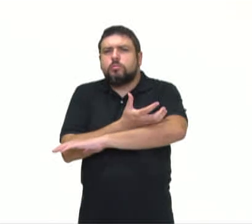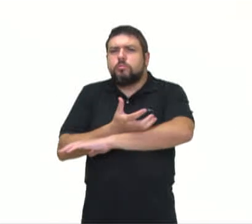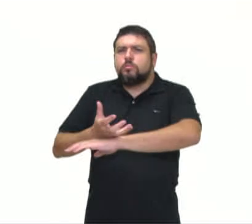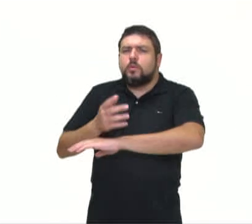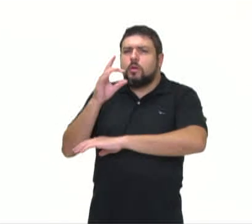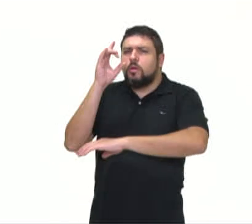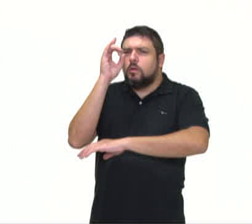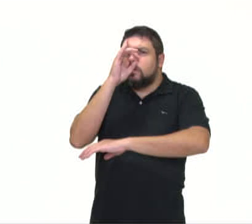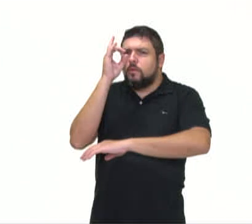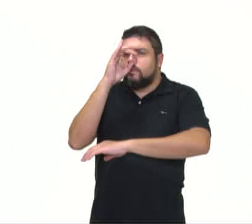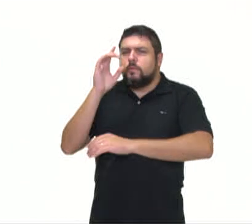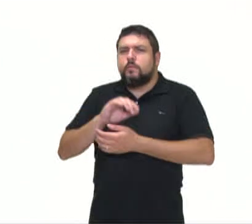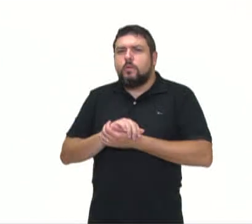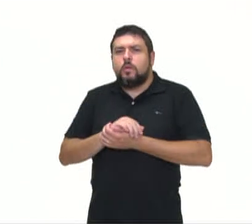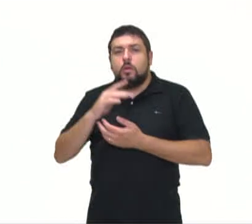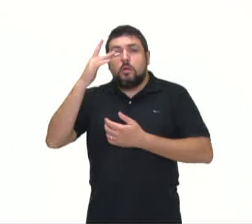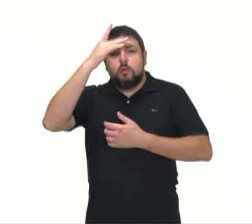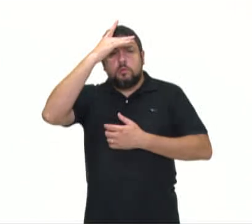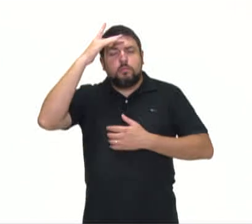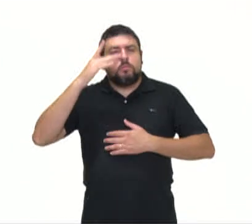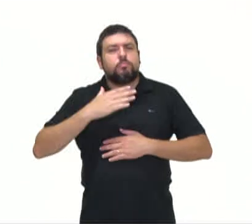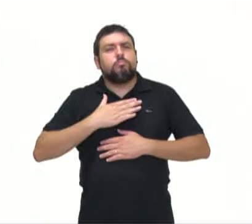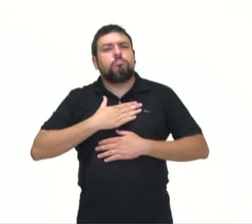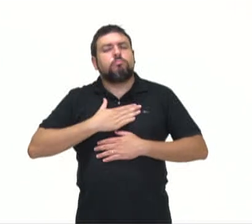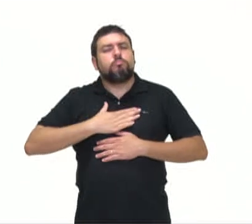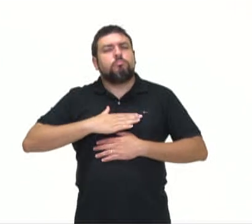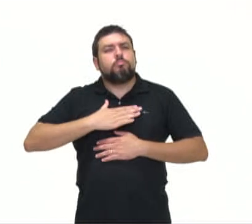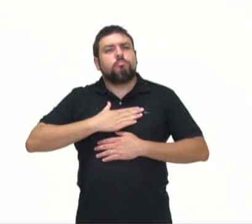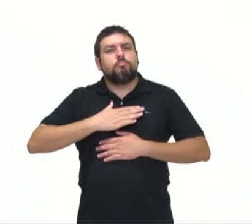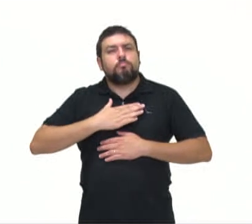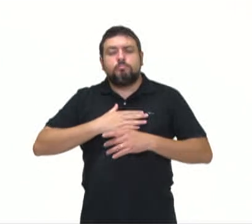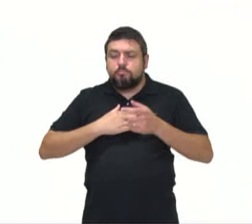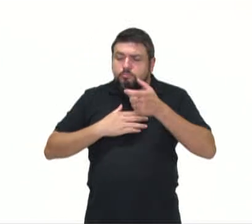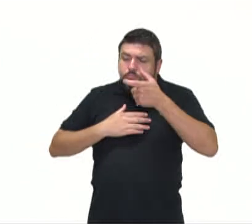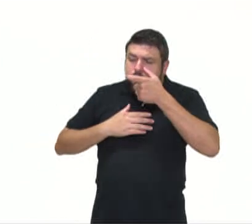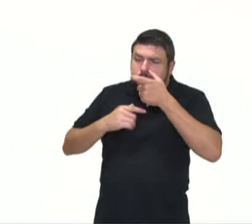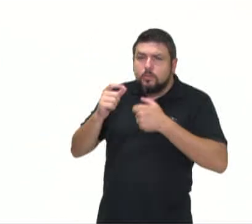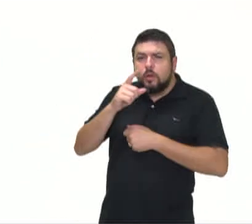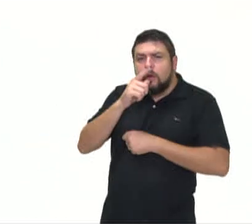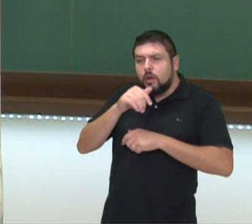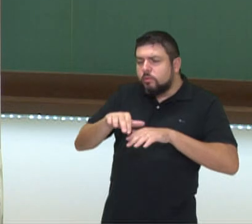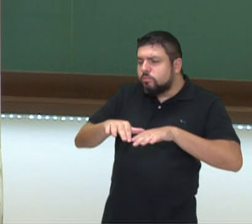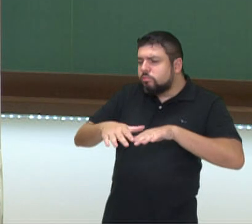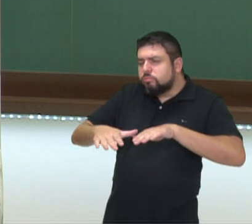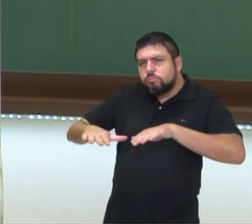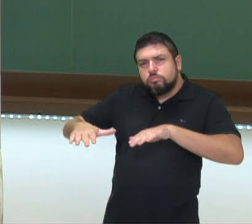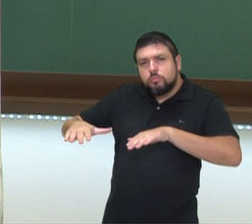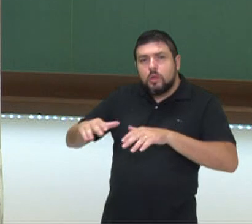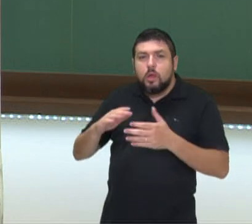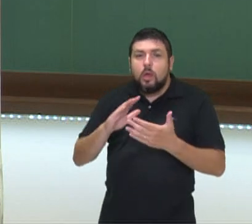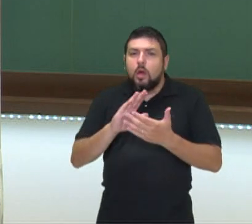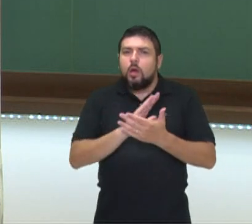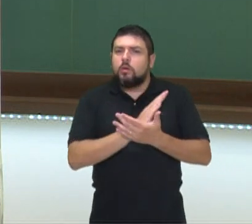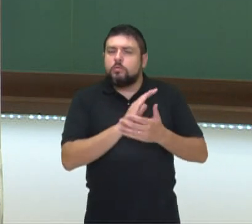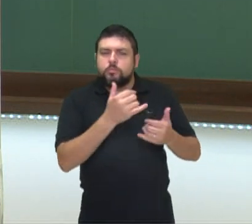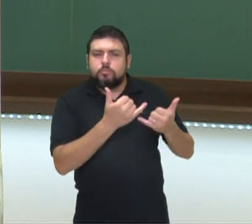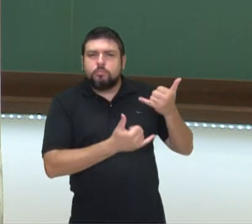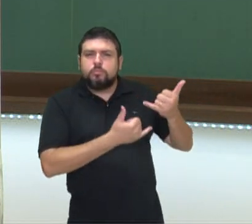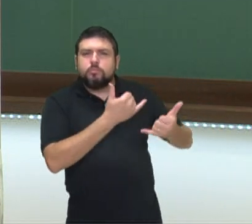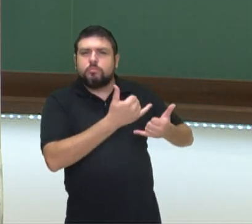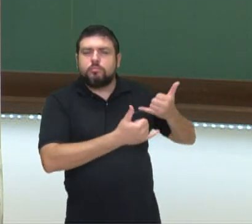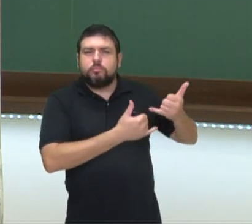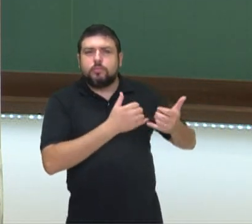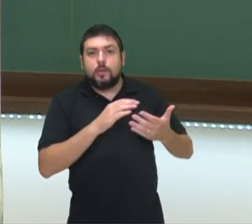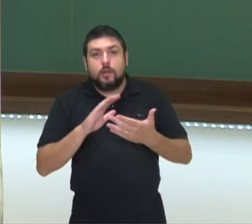de relaxamento, de descanso, observando a água, algumas estão brincando, outras observando